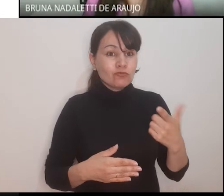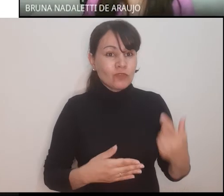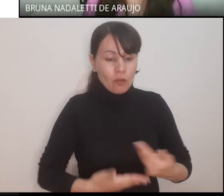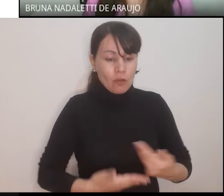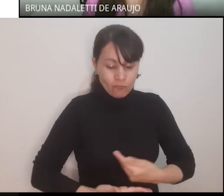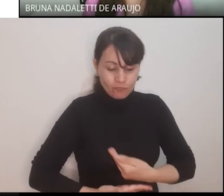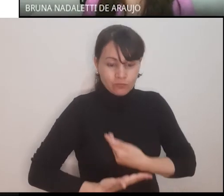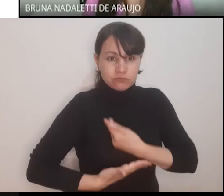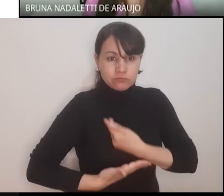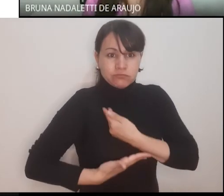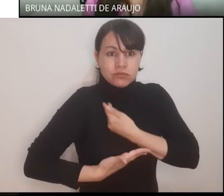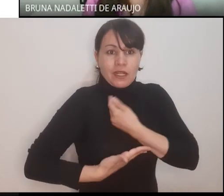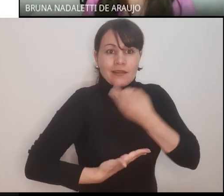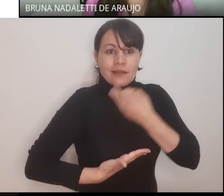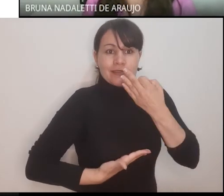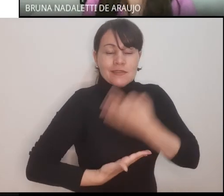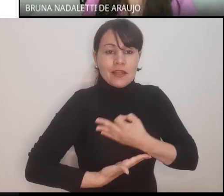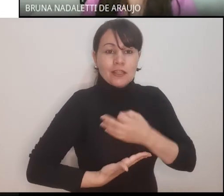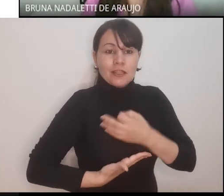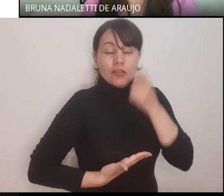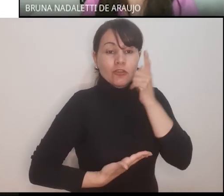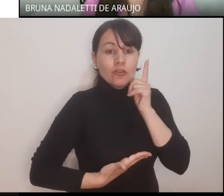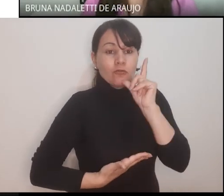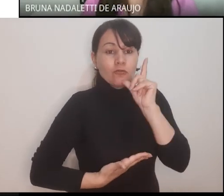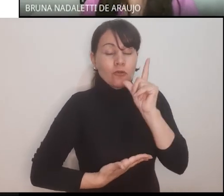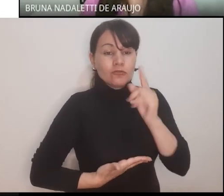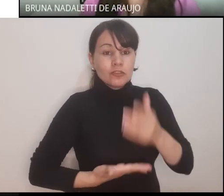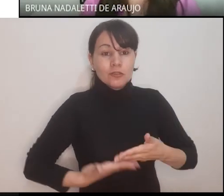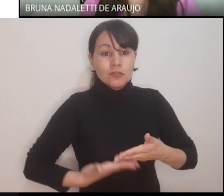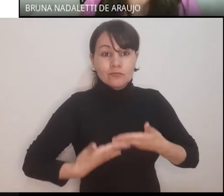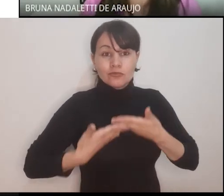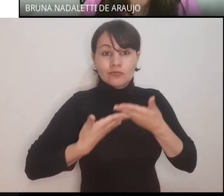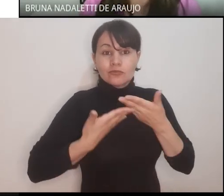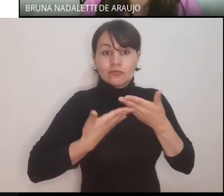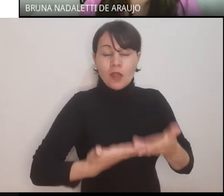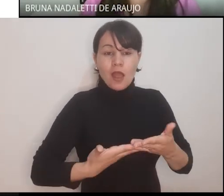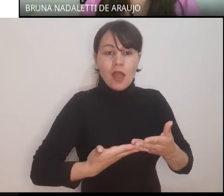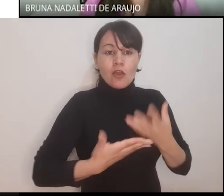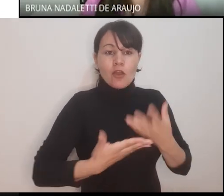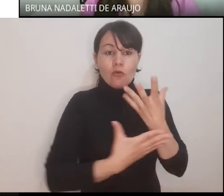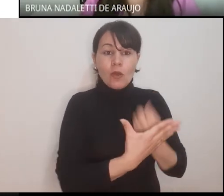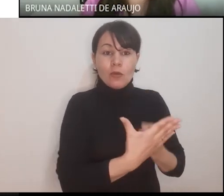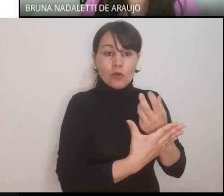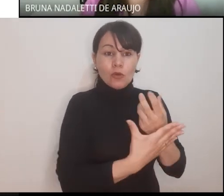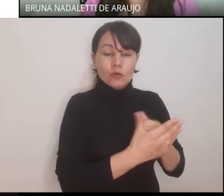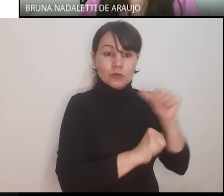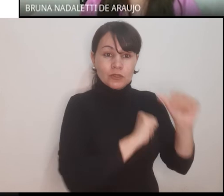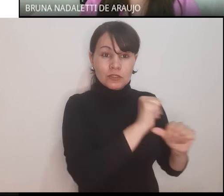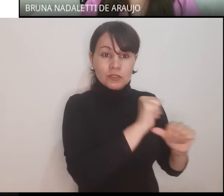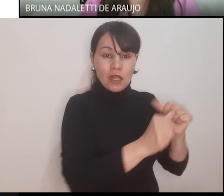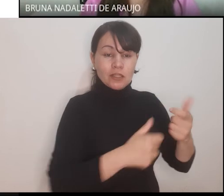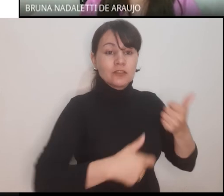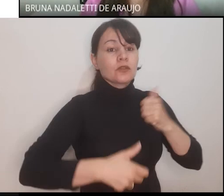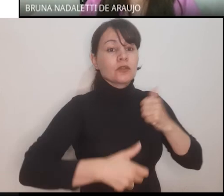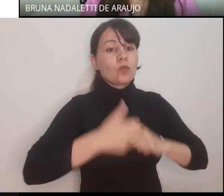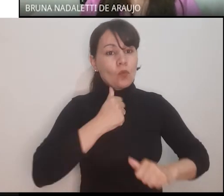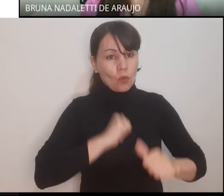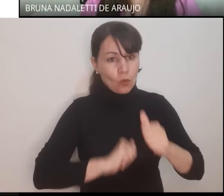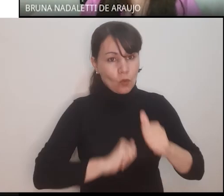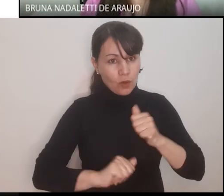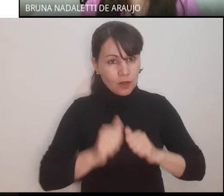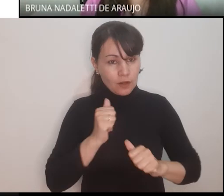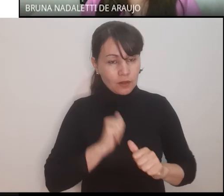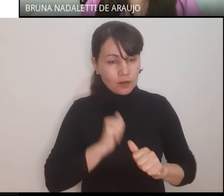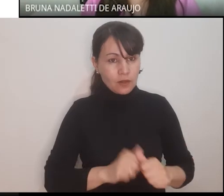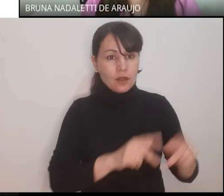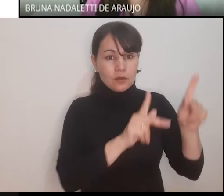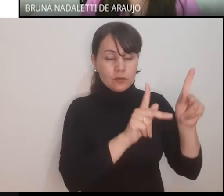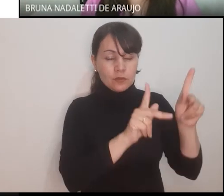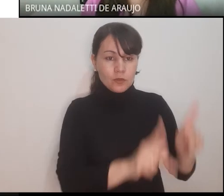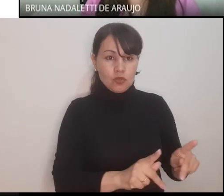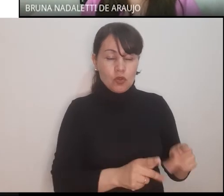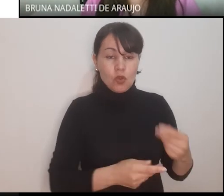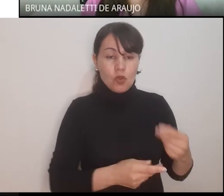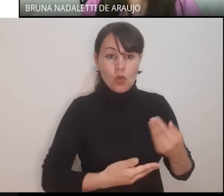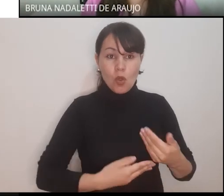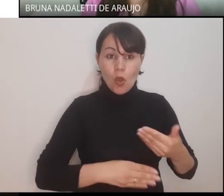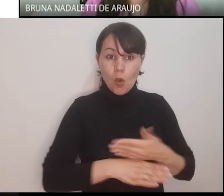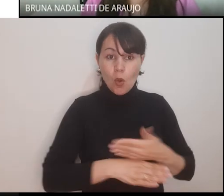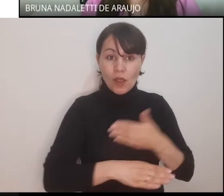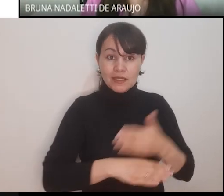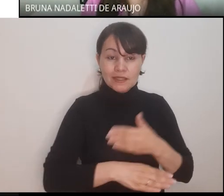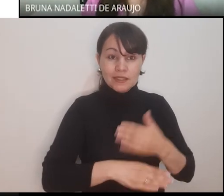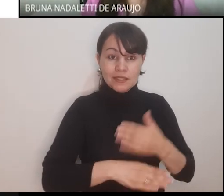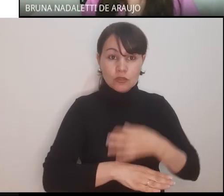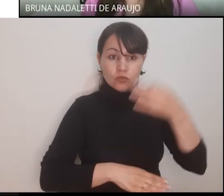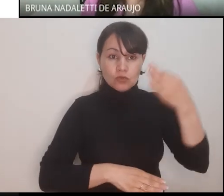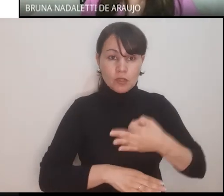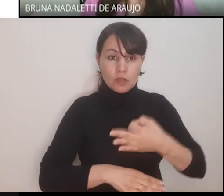fluxo sanguíneo, nós não conseguimos oferecer uma hemodiálise de qualidade ao paciente. Um acesso ideal é aquele